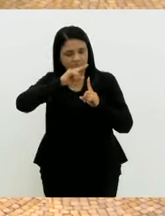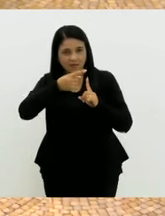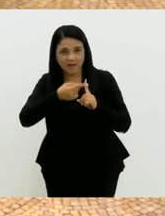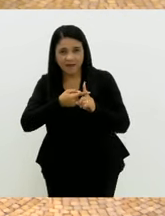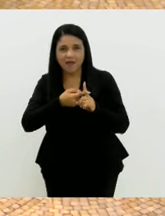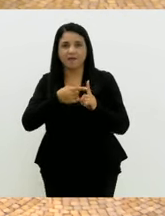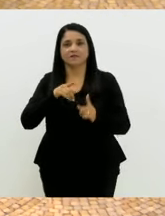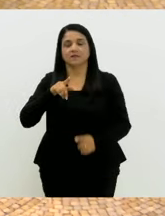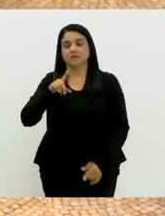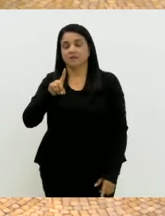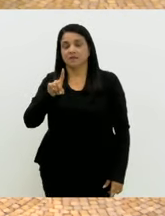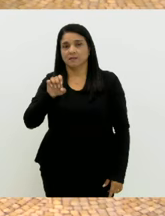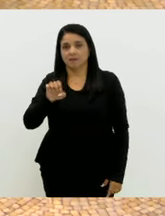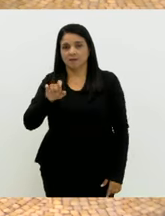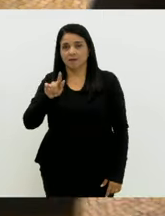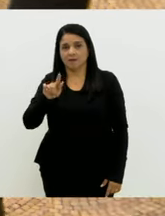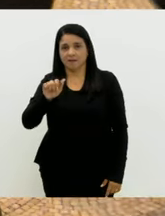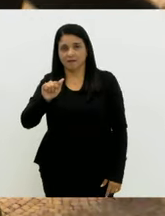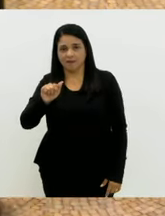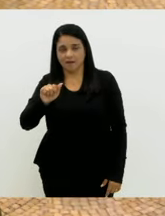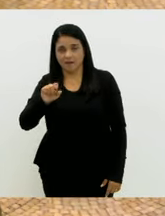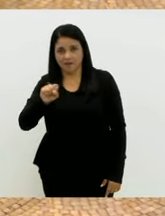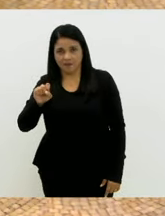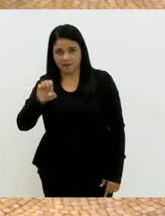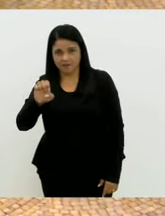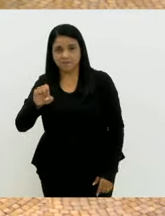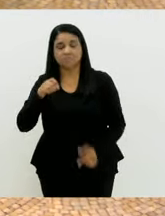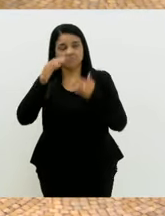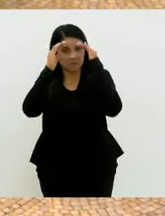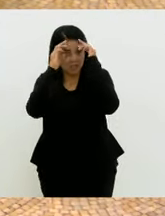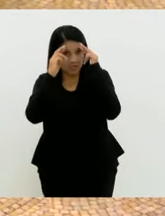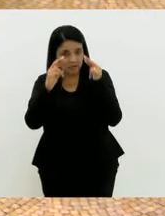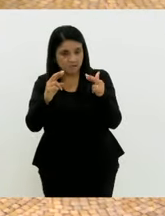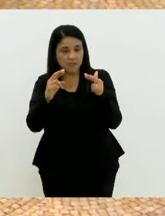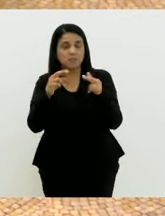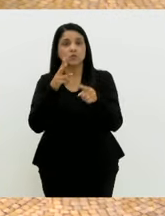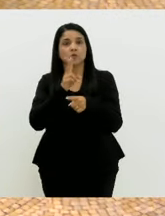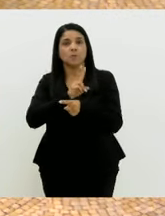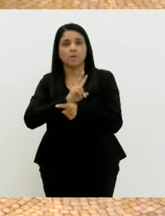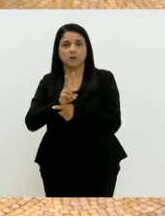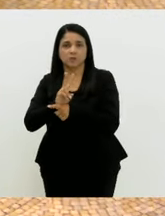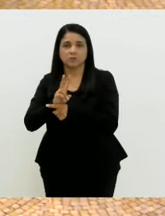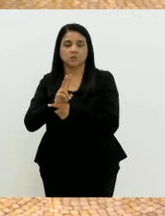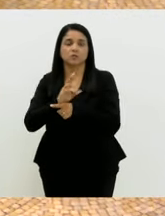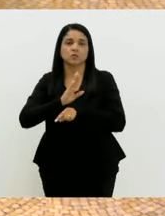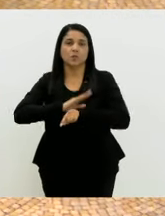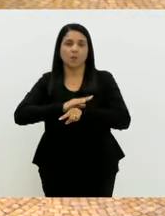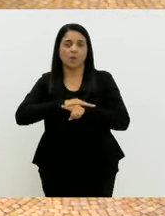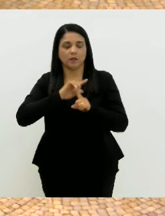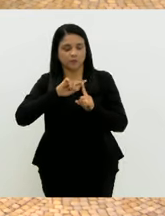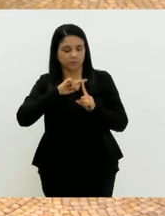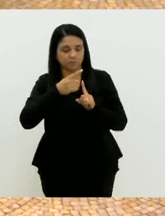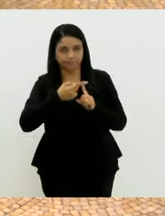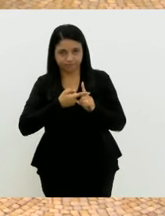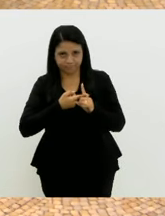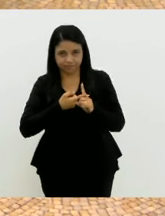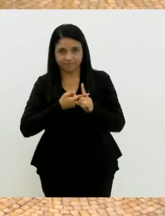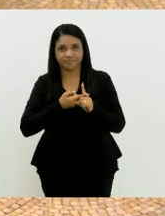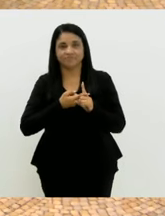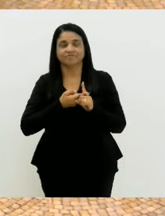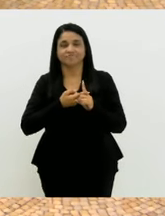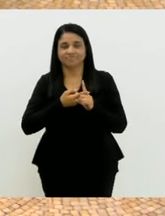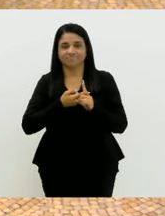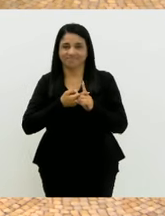nosso respeito, toda a nossa proteção nesse momento tão importante que é de se tornar mãe.